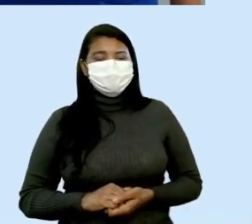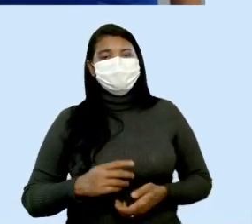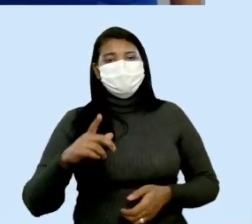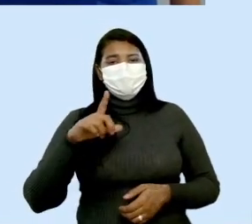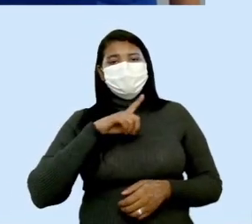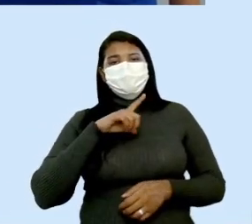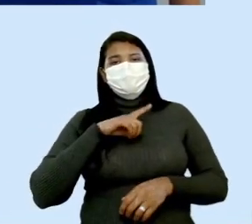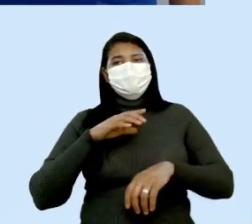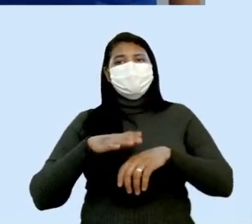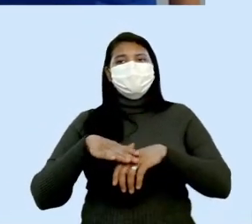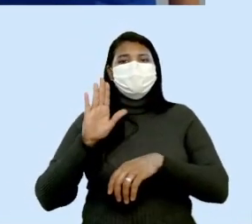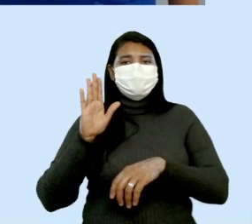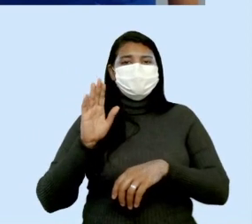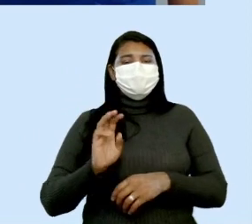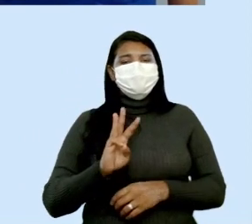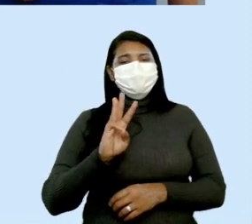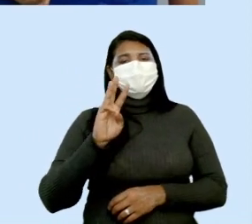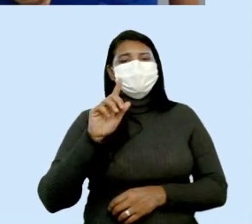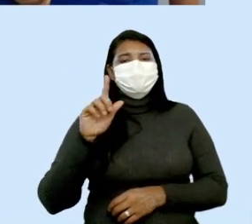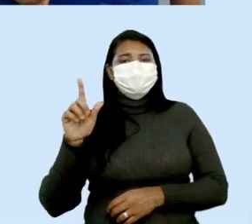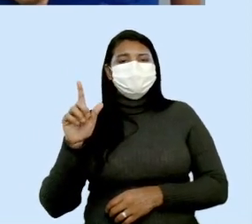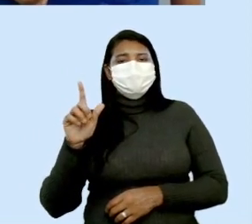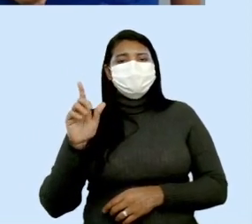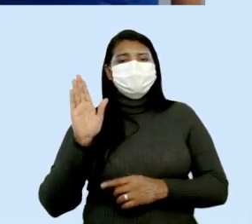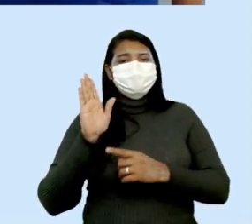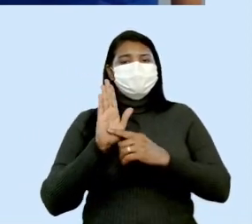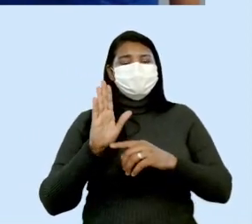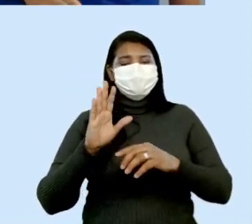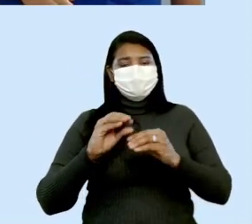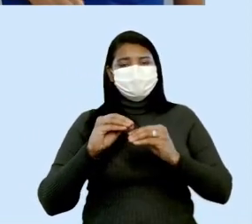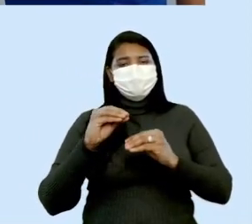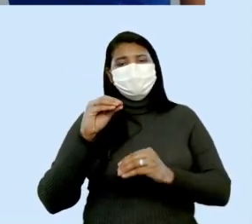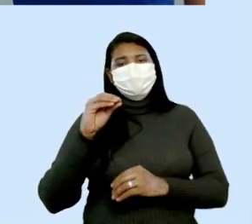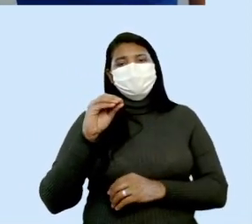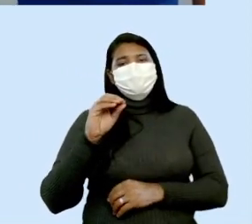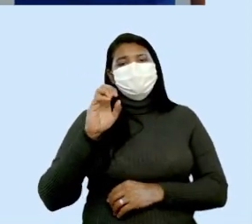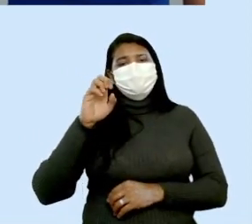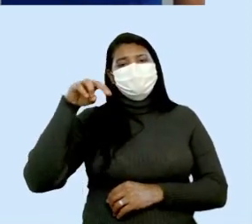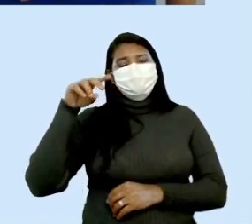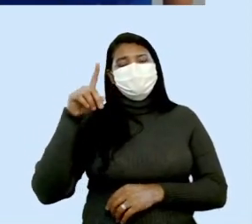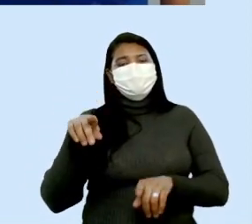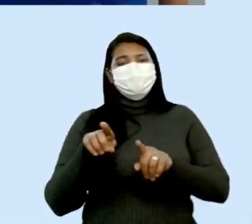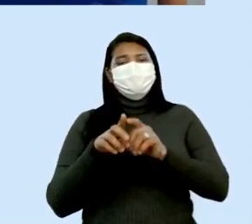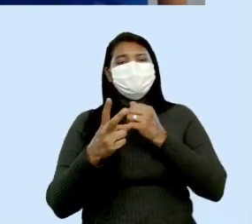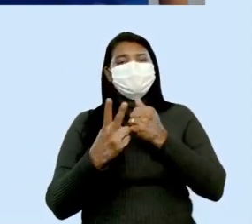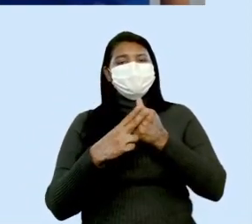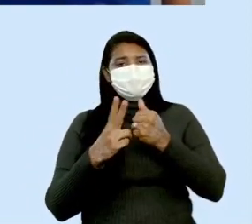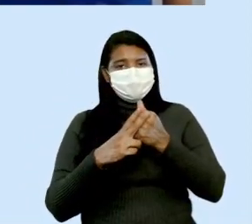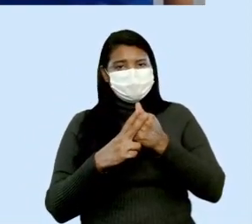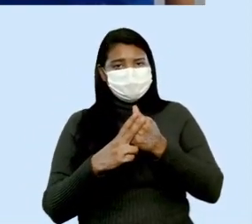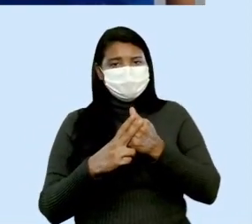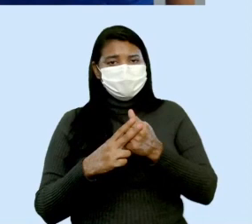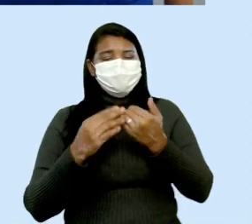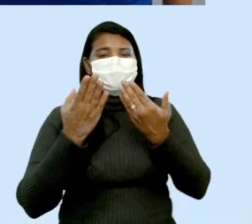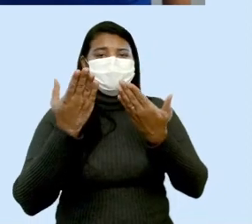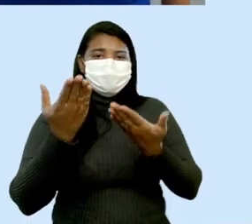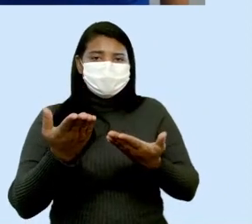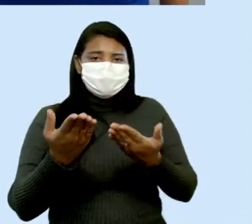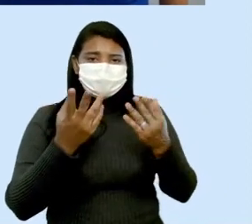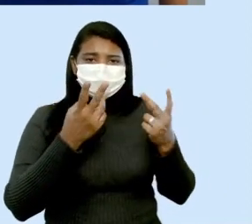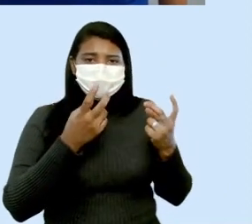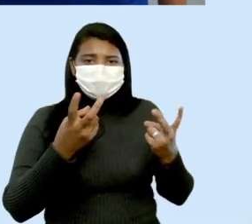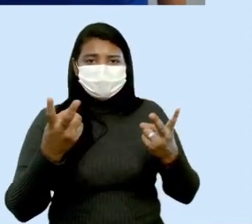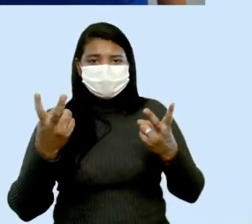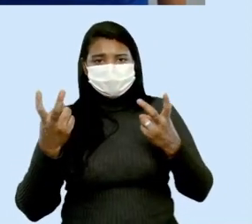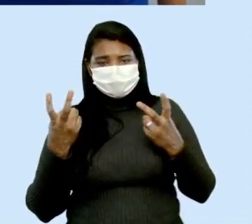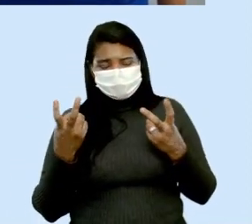ali double L e acrescento ed ending. Todo verbo que for regular, ou todo verbo que você perceber